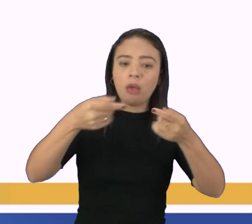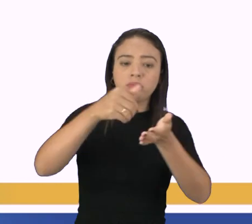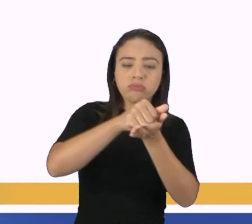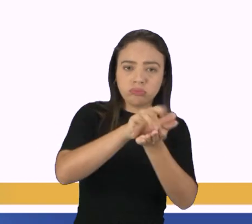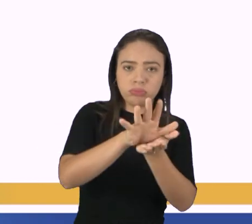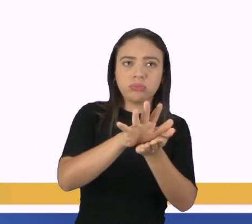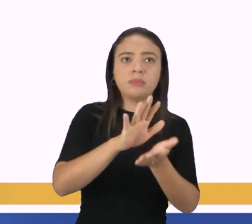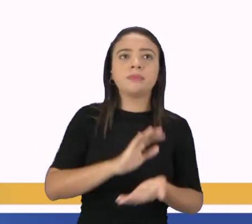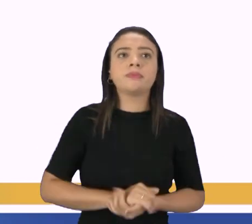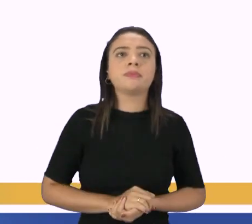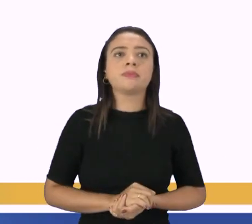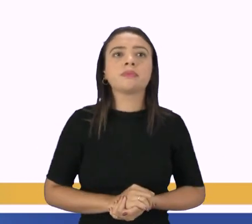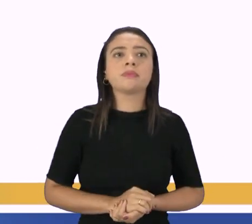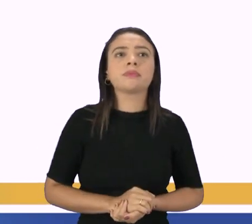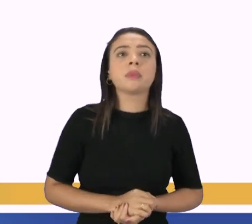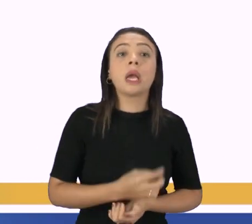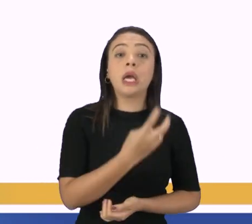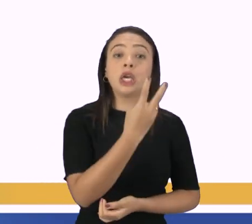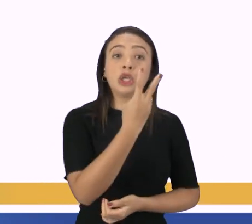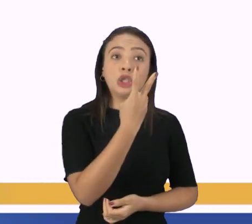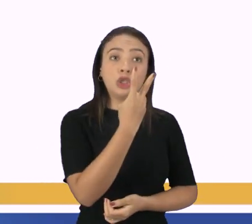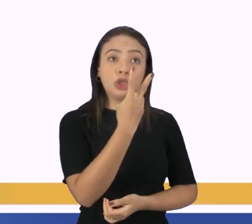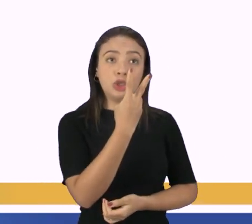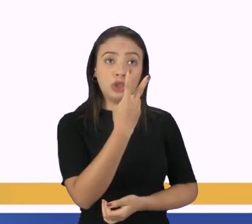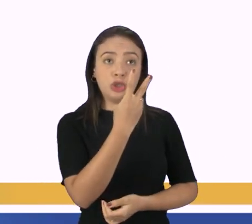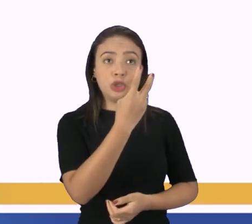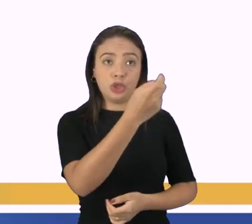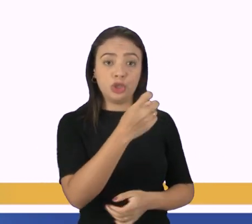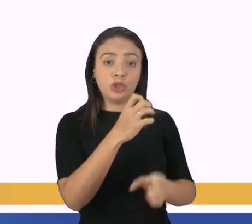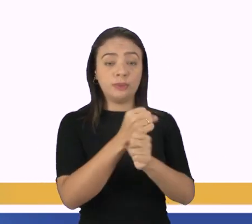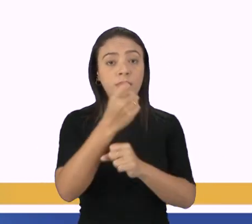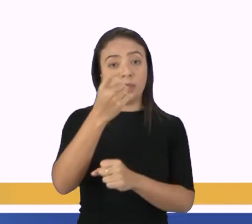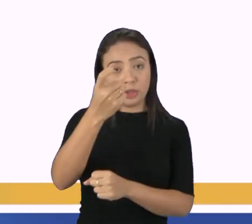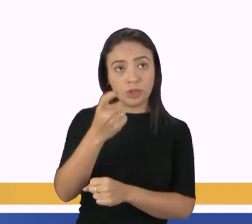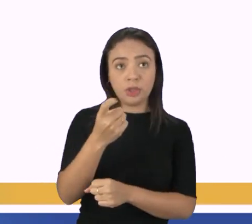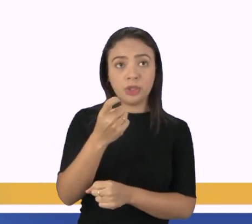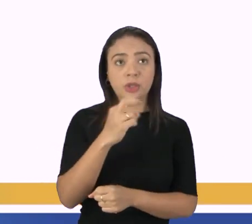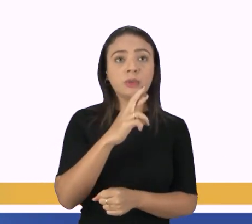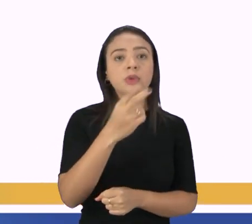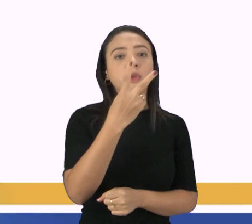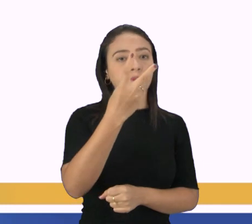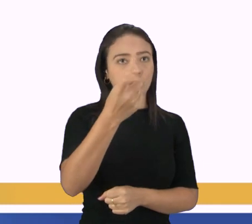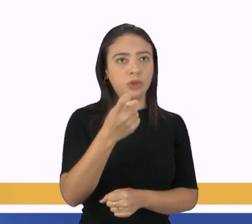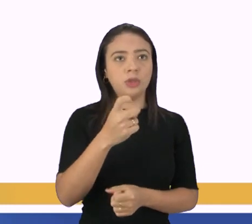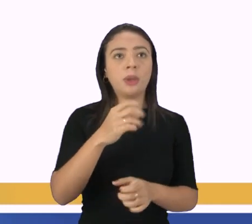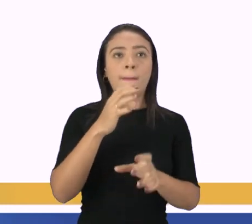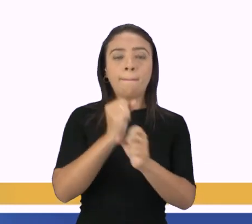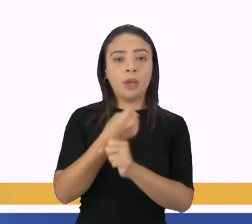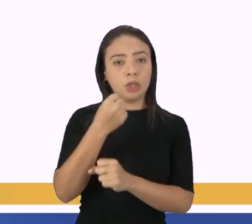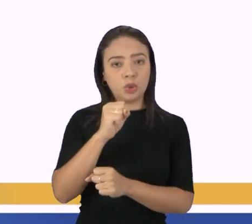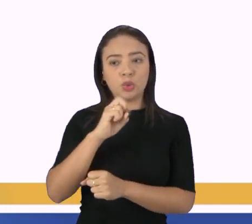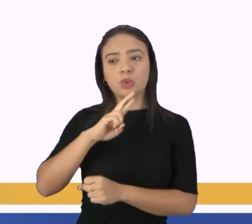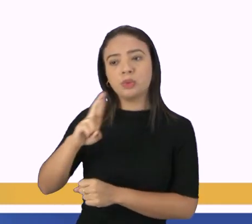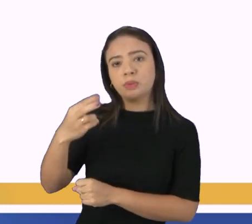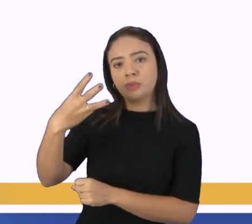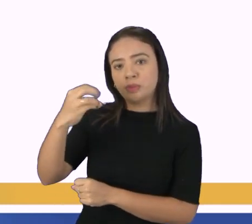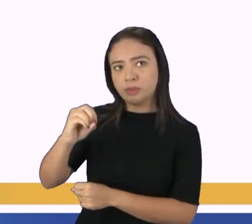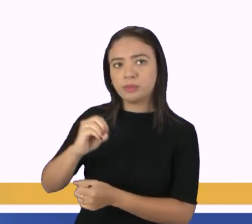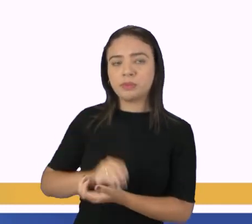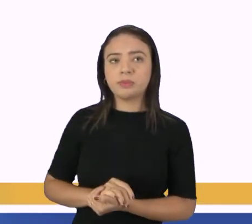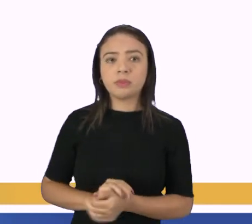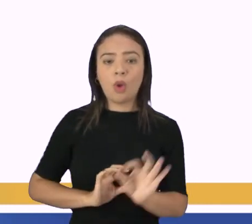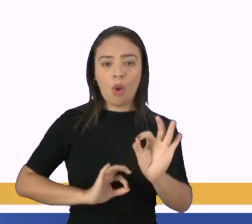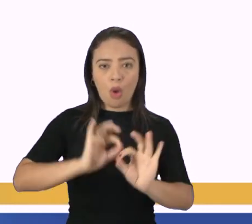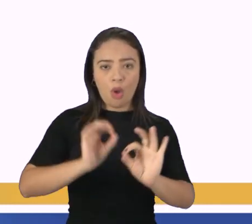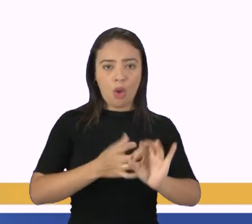então, no caso, eu vou somar x mais x, 2x mais 8 igual a 30. E aí eu passo esse 8 para o outro lado,